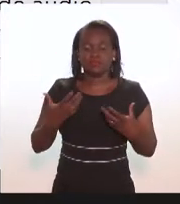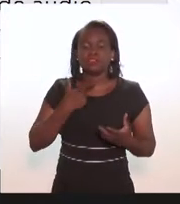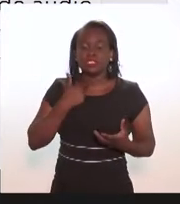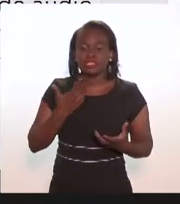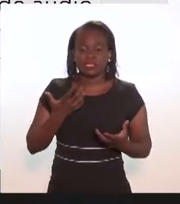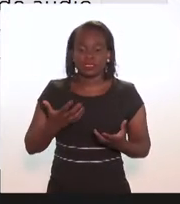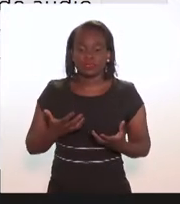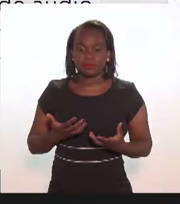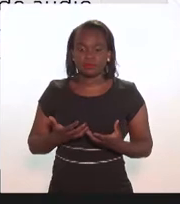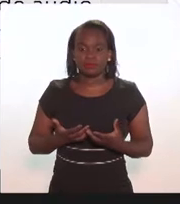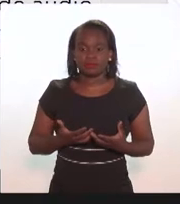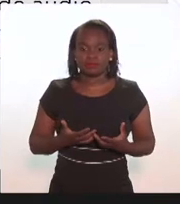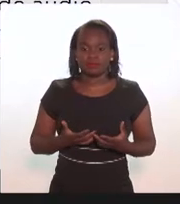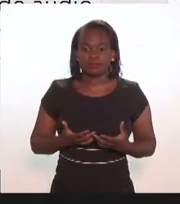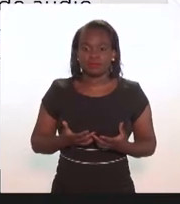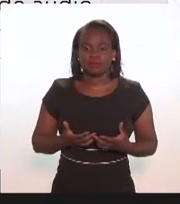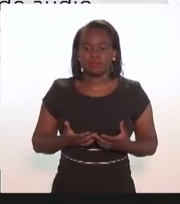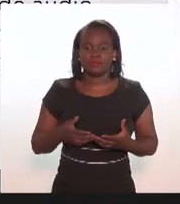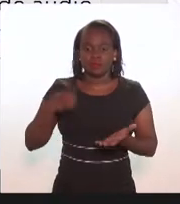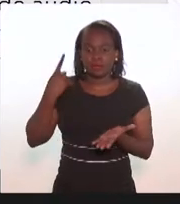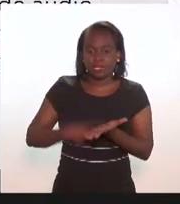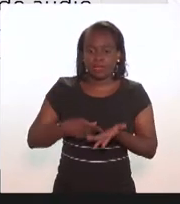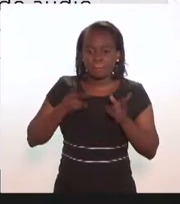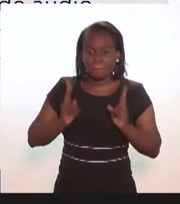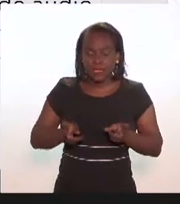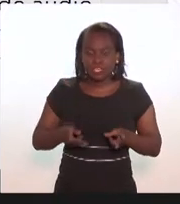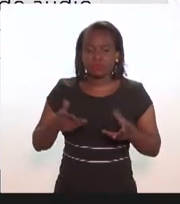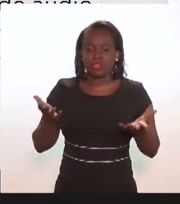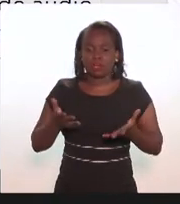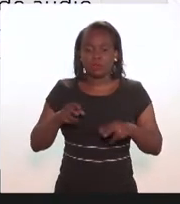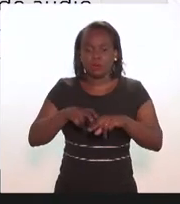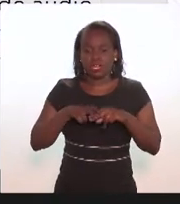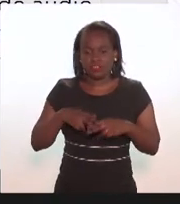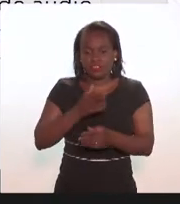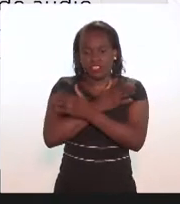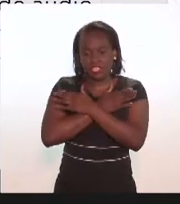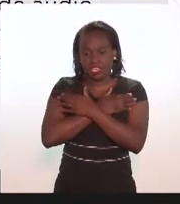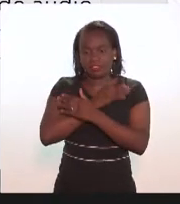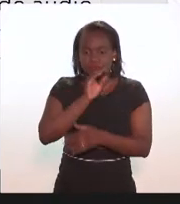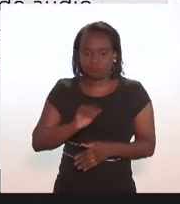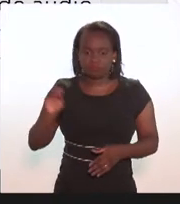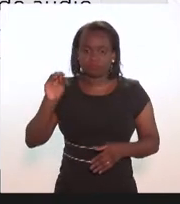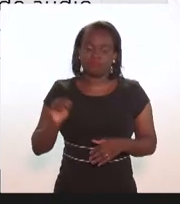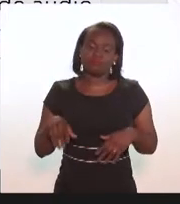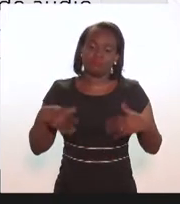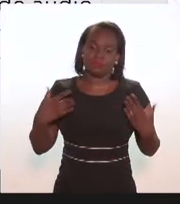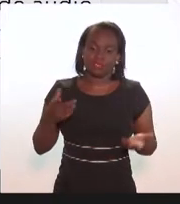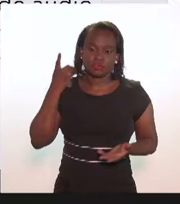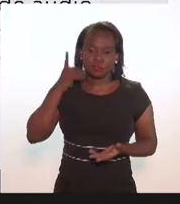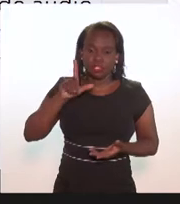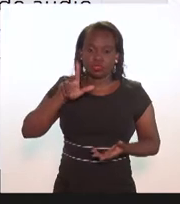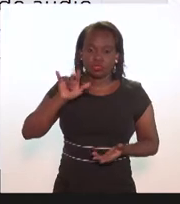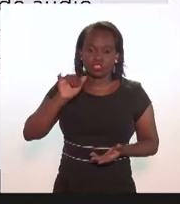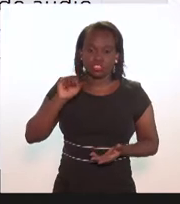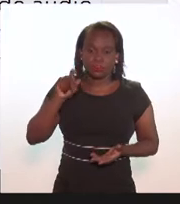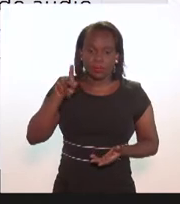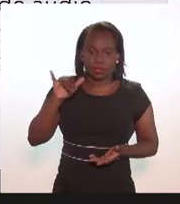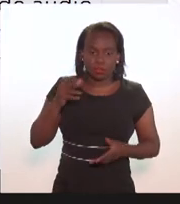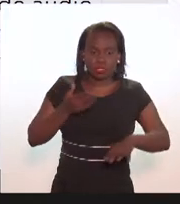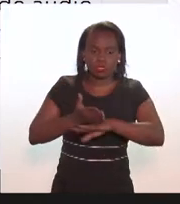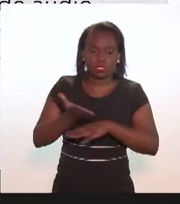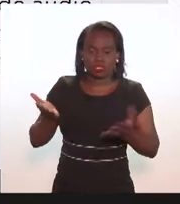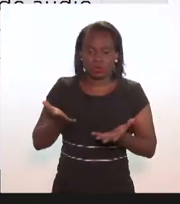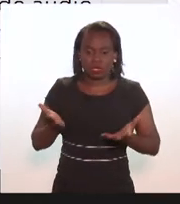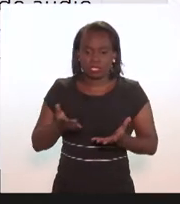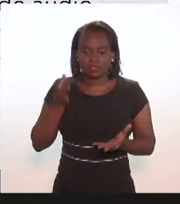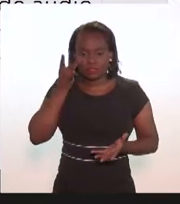já para ser marcado esse mês, mas por conta agora do feriado foi adiado. O deputado Luiz Paulo acabou de entrar aqui, estou